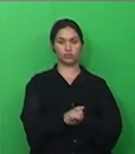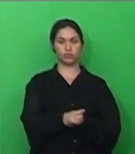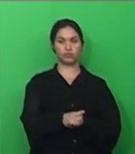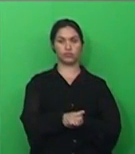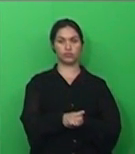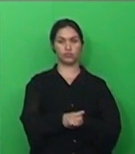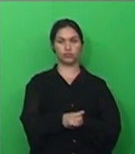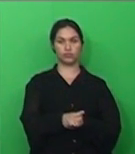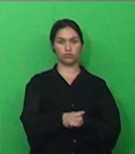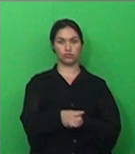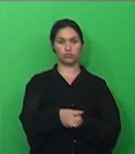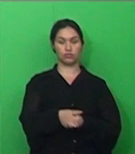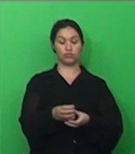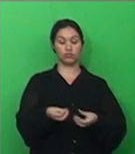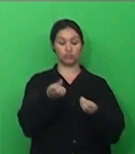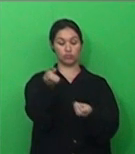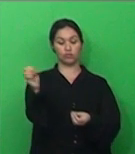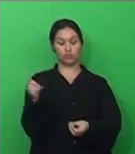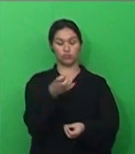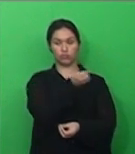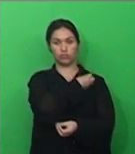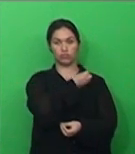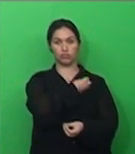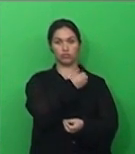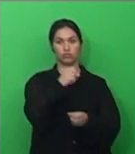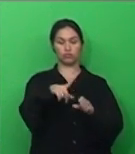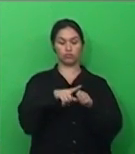parágrafo único do artigo 4º da Lei